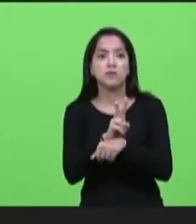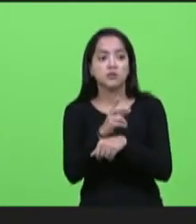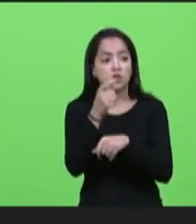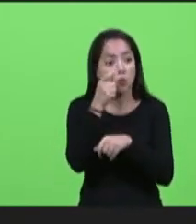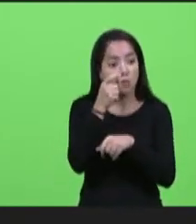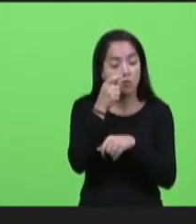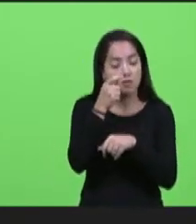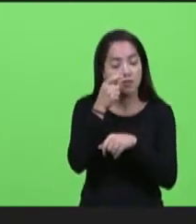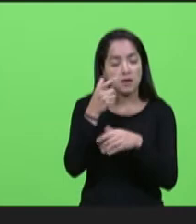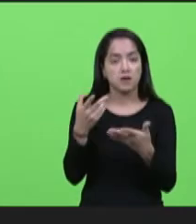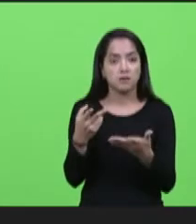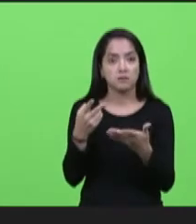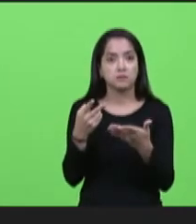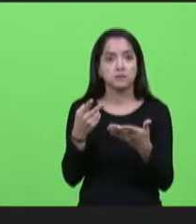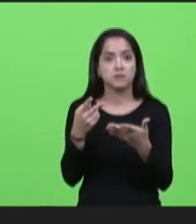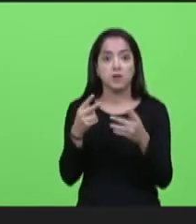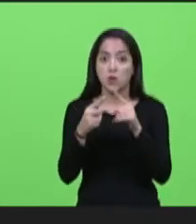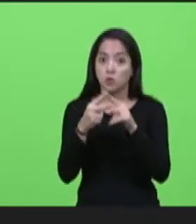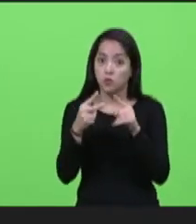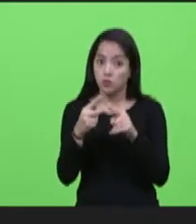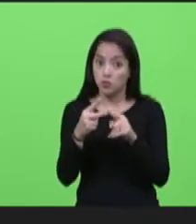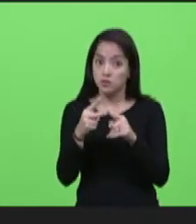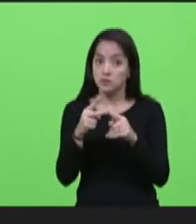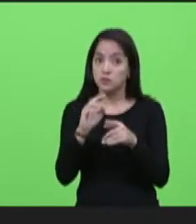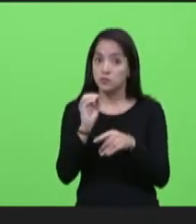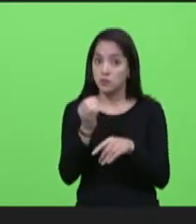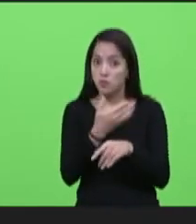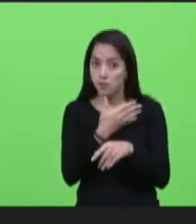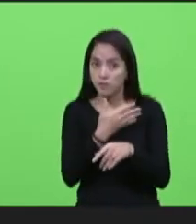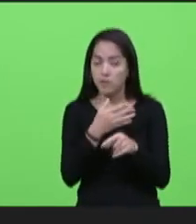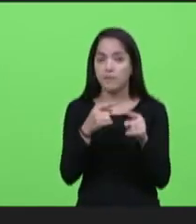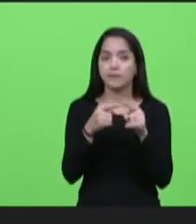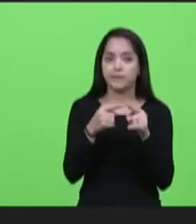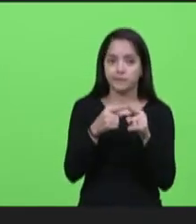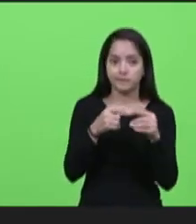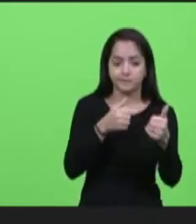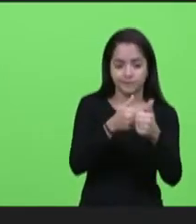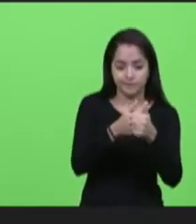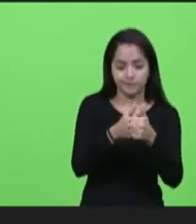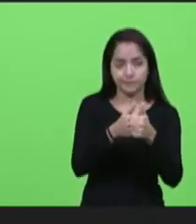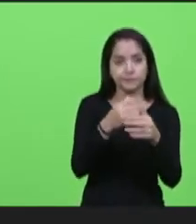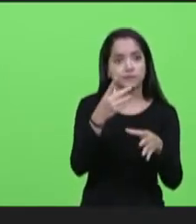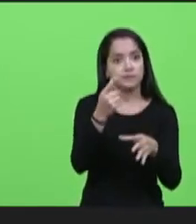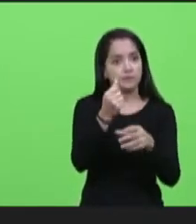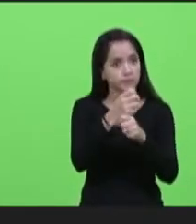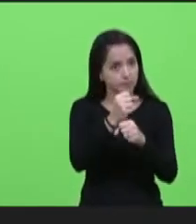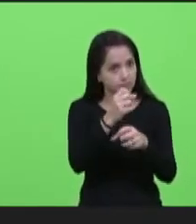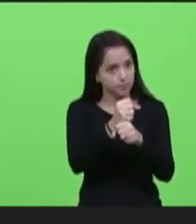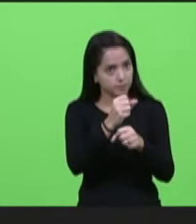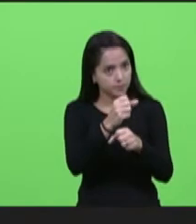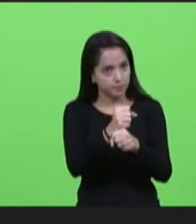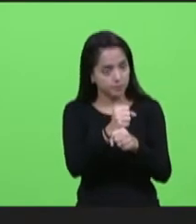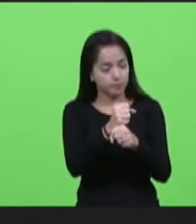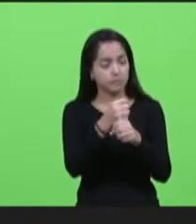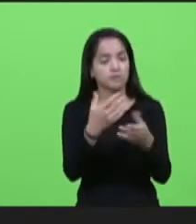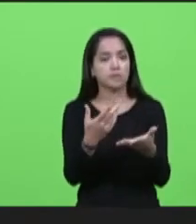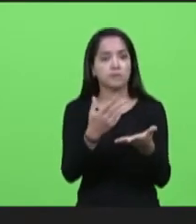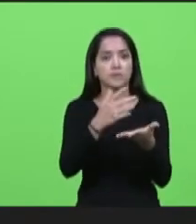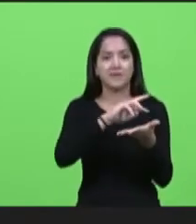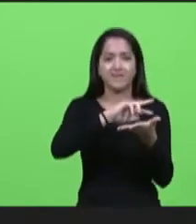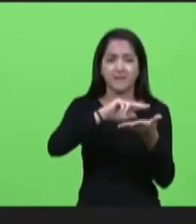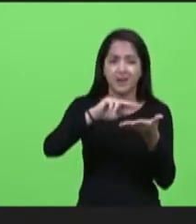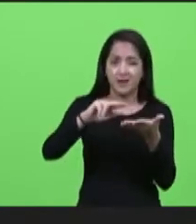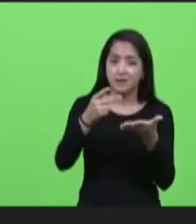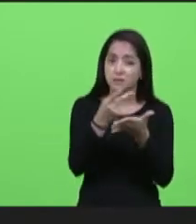Então, nós tivemos dois fatos novos hoje. Primeiro, o parecer do Tribunal de Contas, que indica diversas